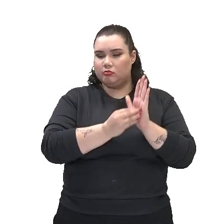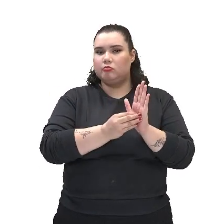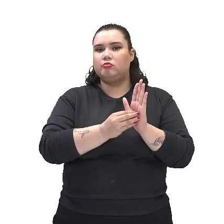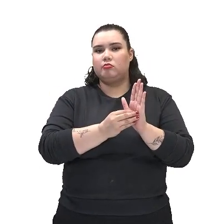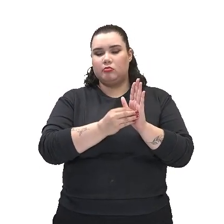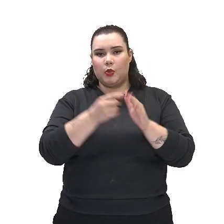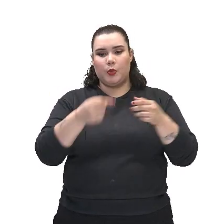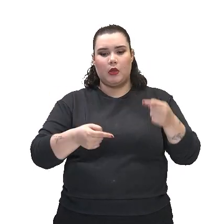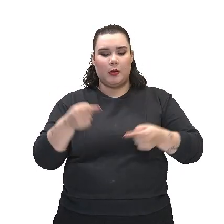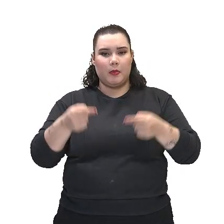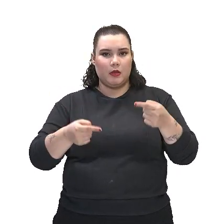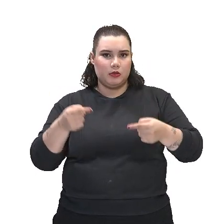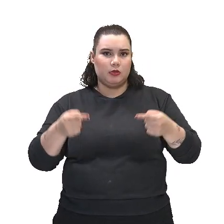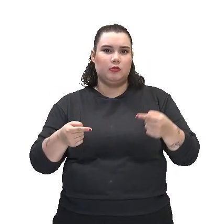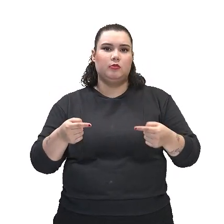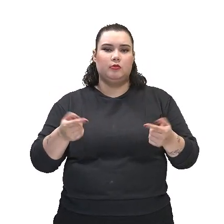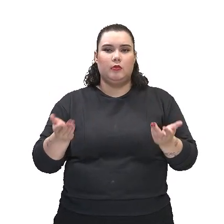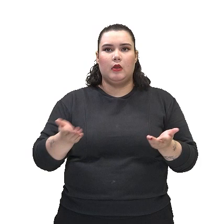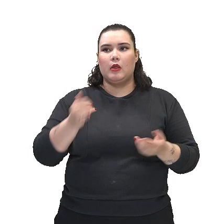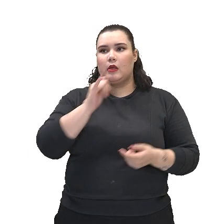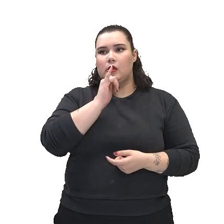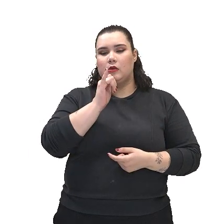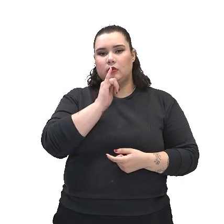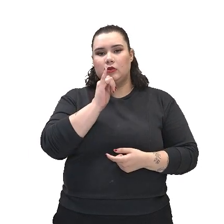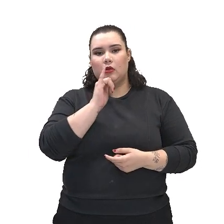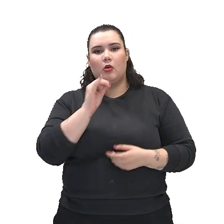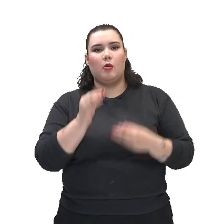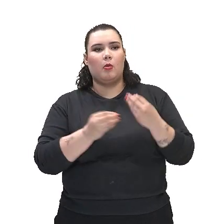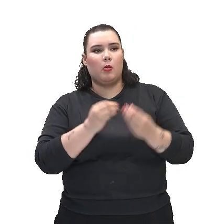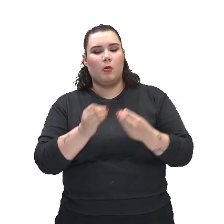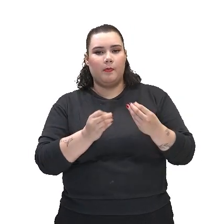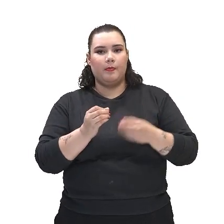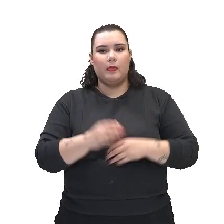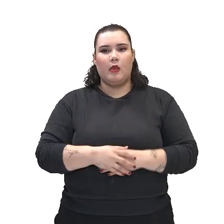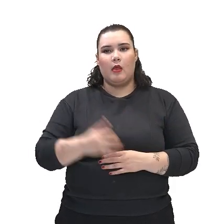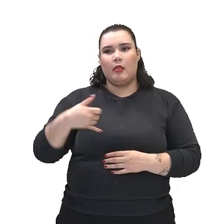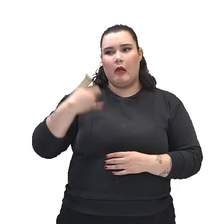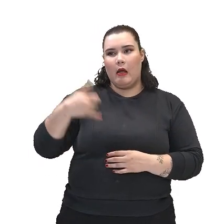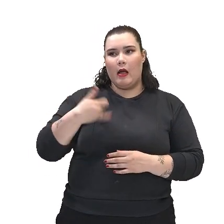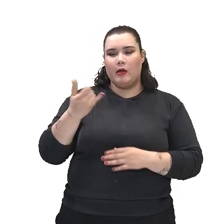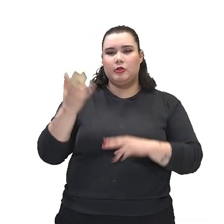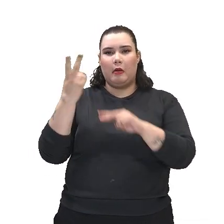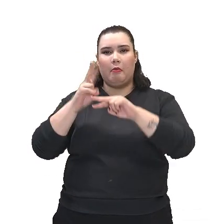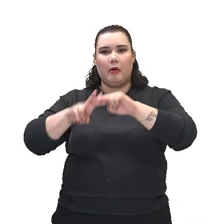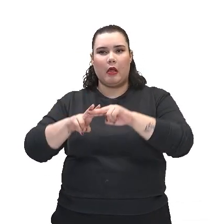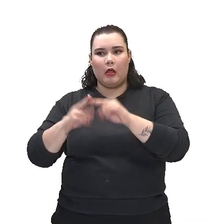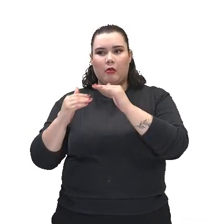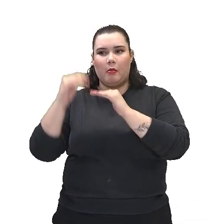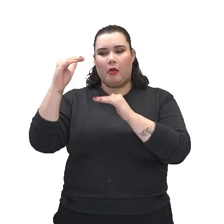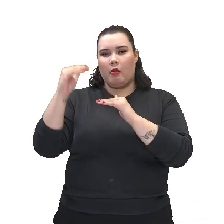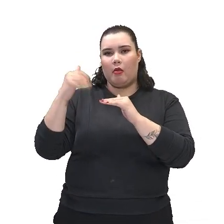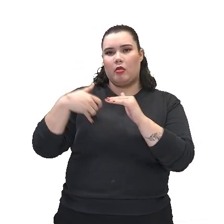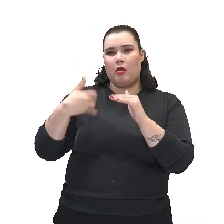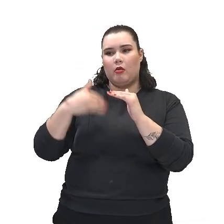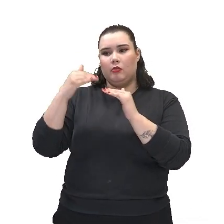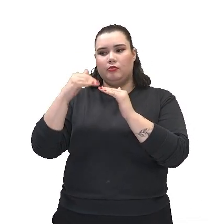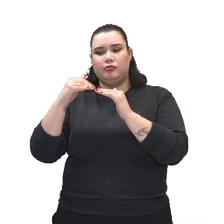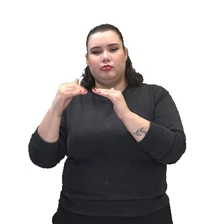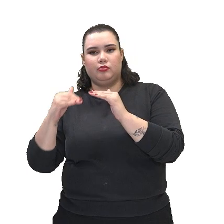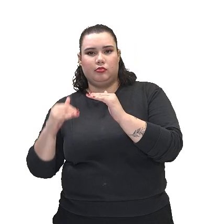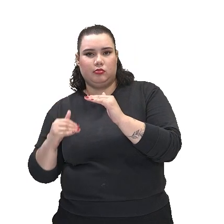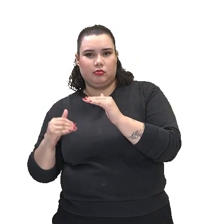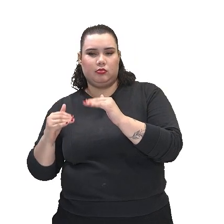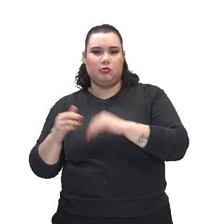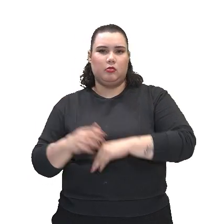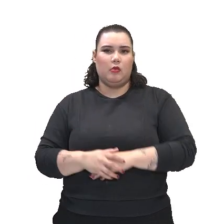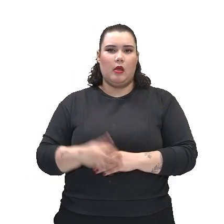de um debate, né? A questão da diminuição da maioridade penal, né? A maioridade penal